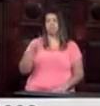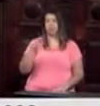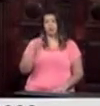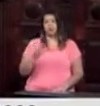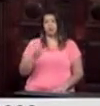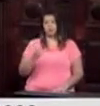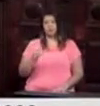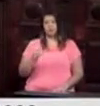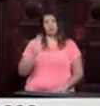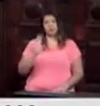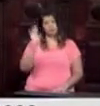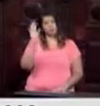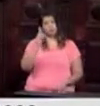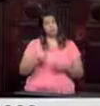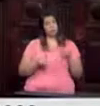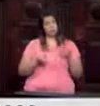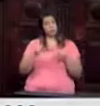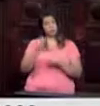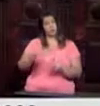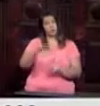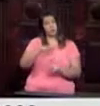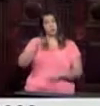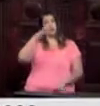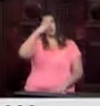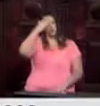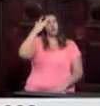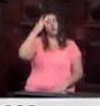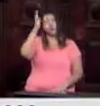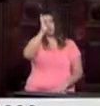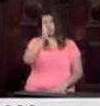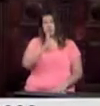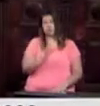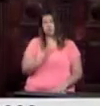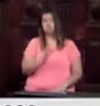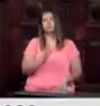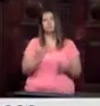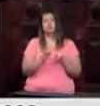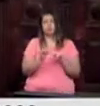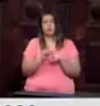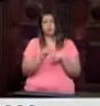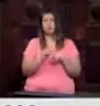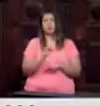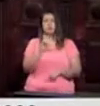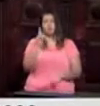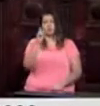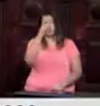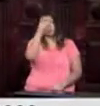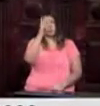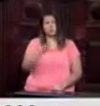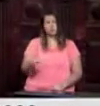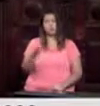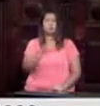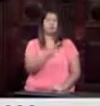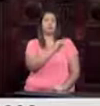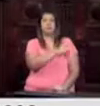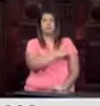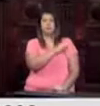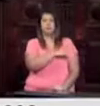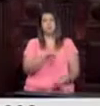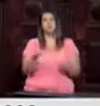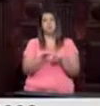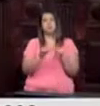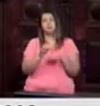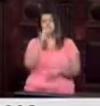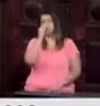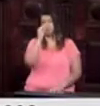o povo brasileiro, incluindo o povo do estado do Rio de Janeiro, rejeita